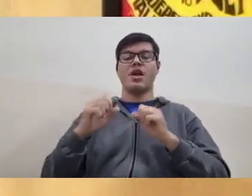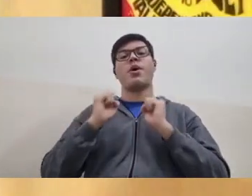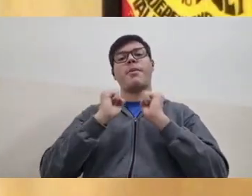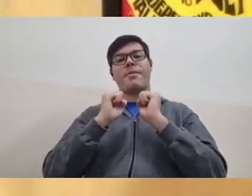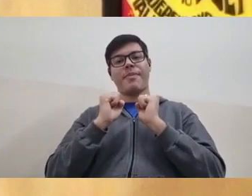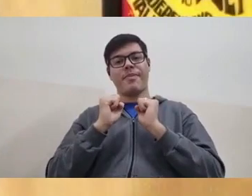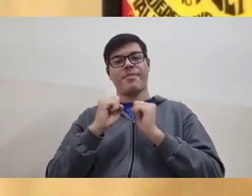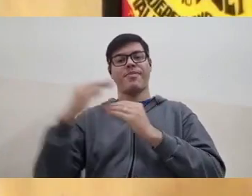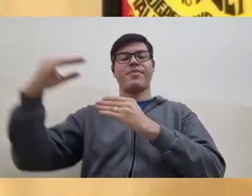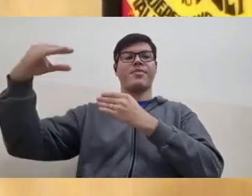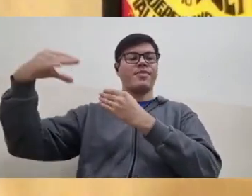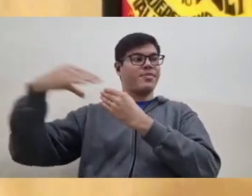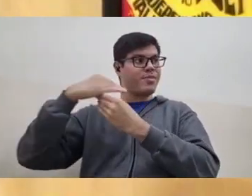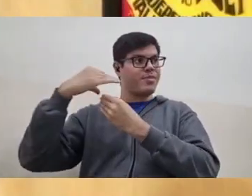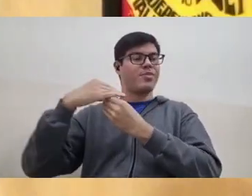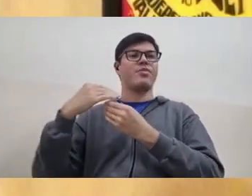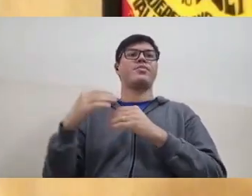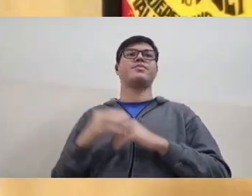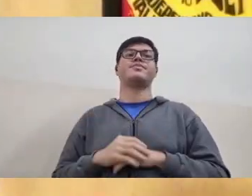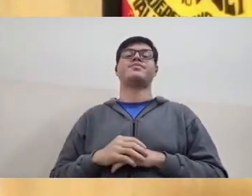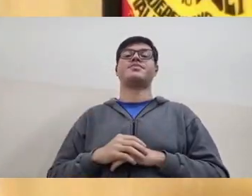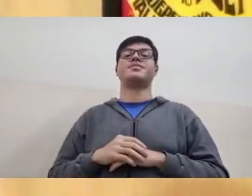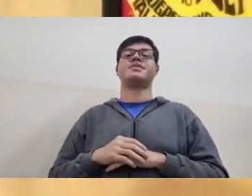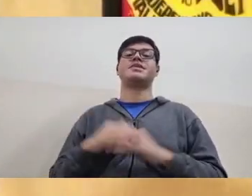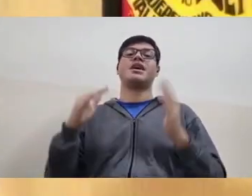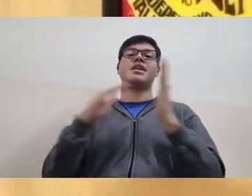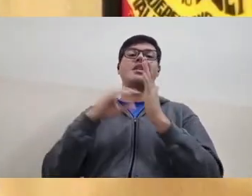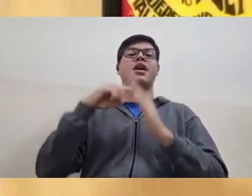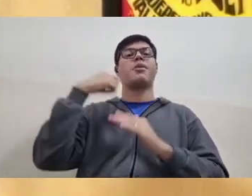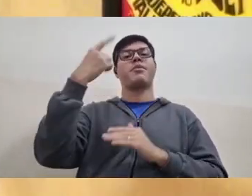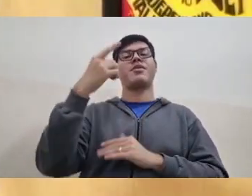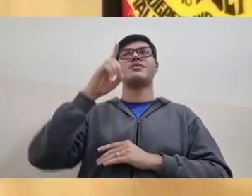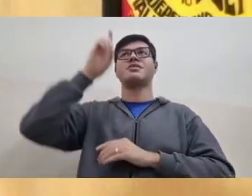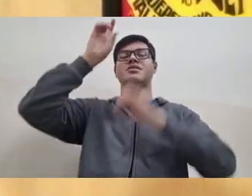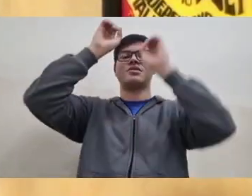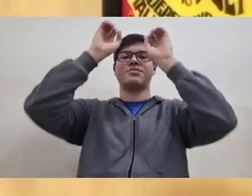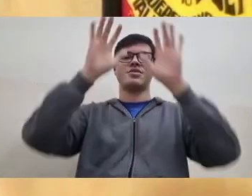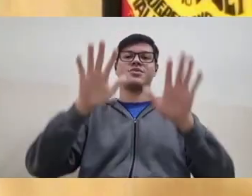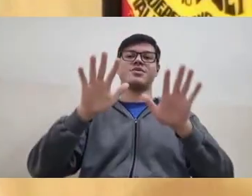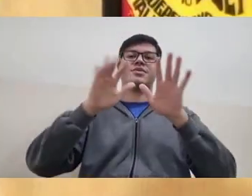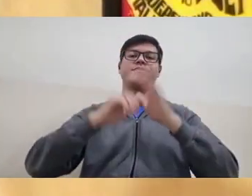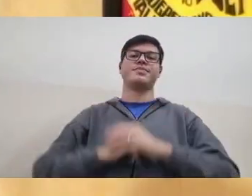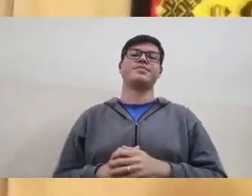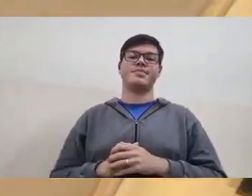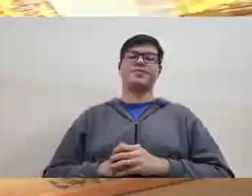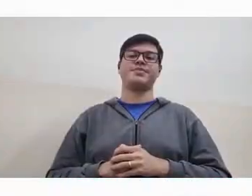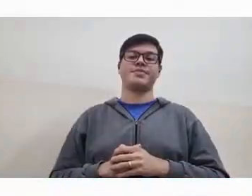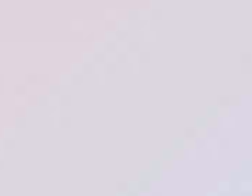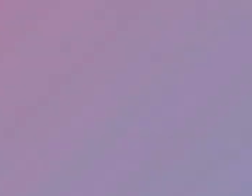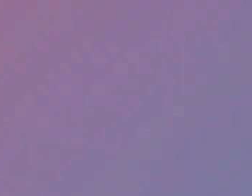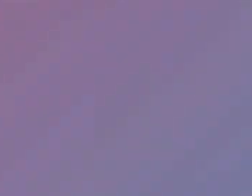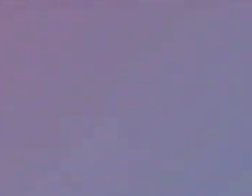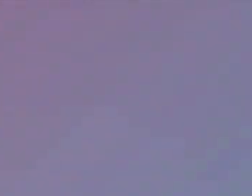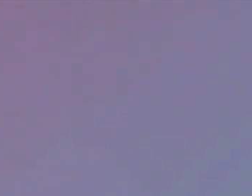também. Um abraço, amigos, e até uma próxima oportunidade e que Deus nos abençoe.